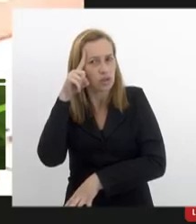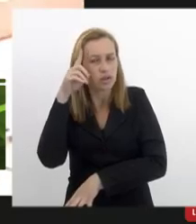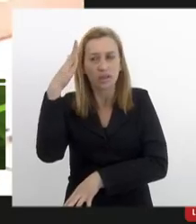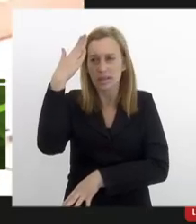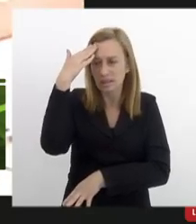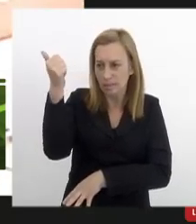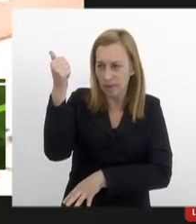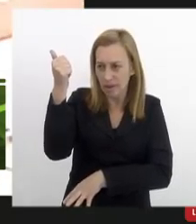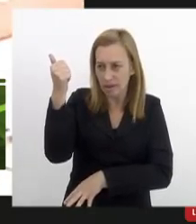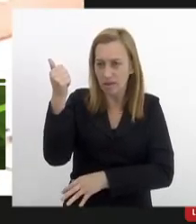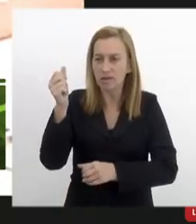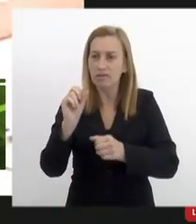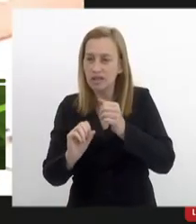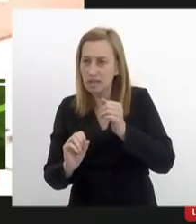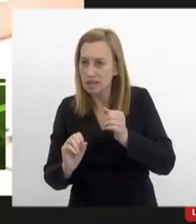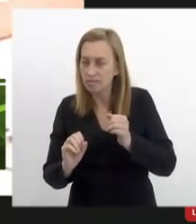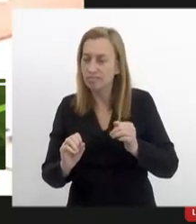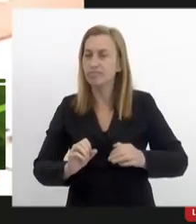saberes.